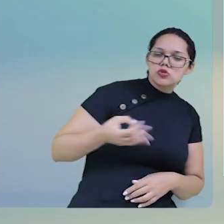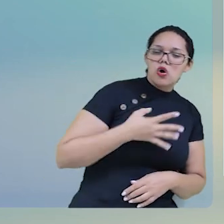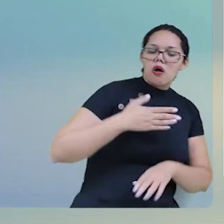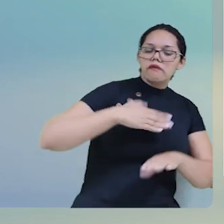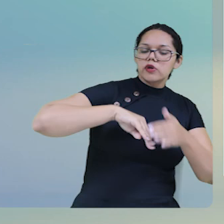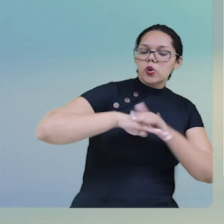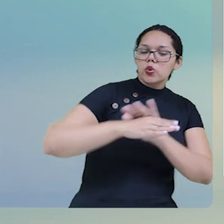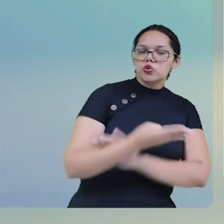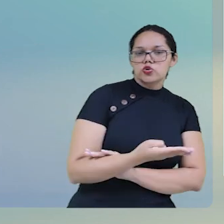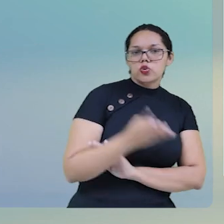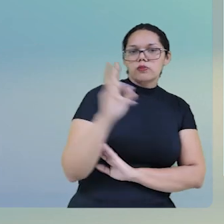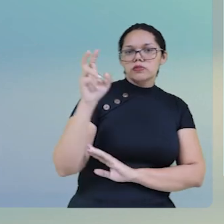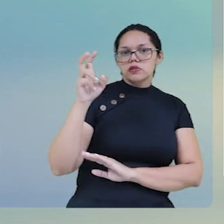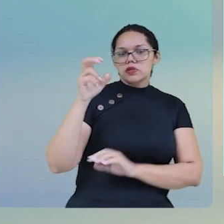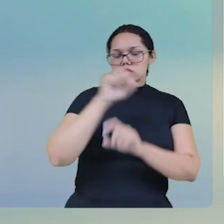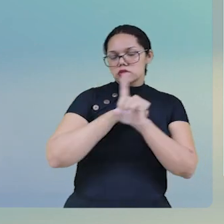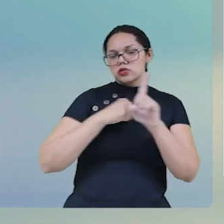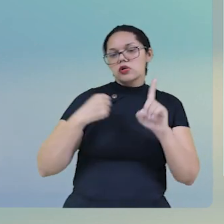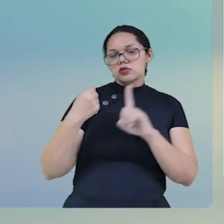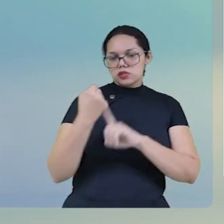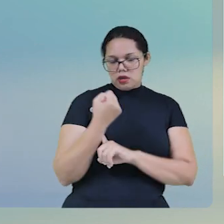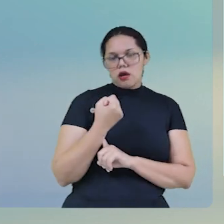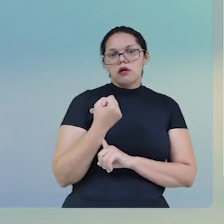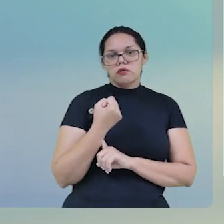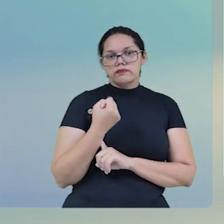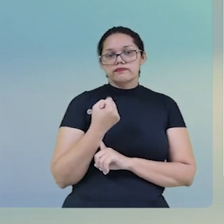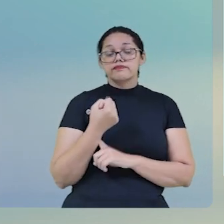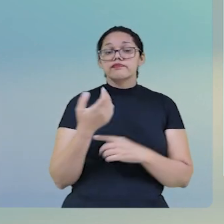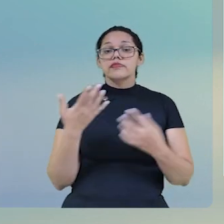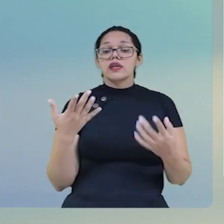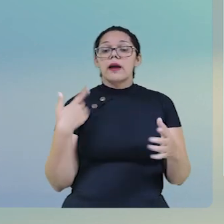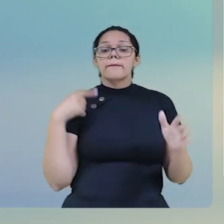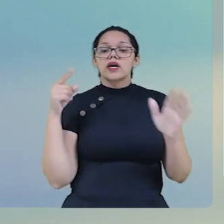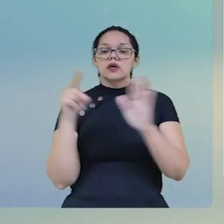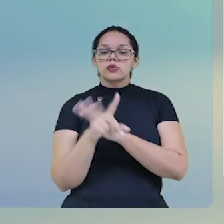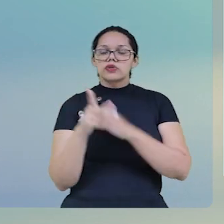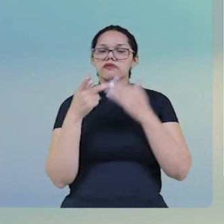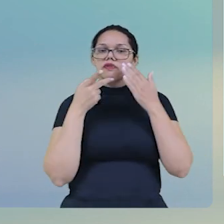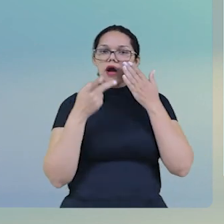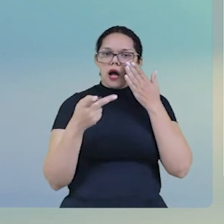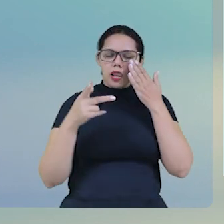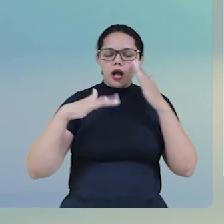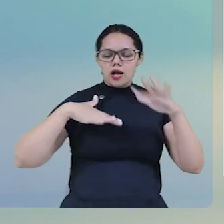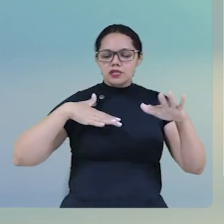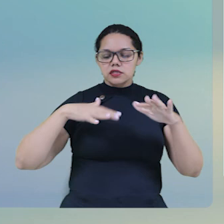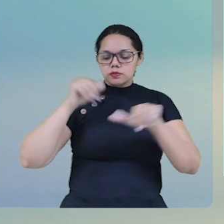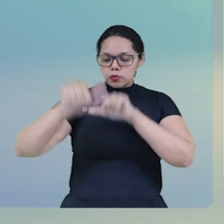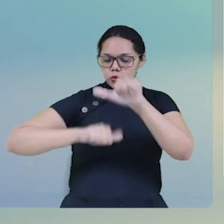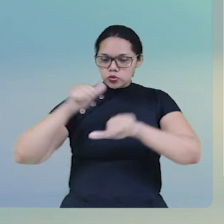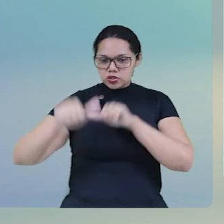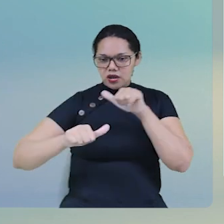costumes sociais em um processo de incorporação. A questão diz: as mudanças das